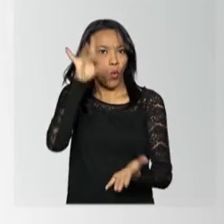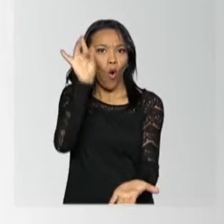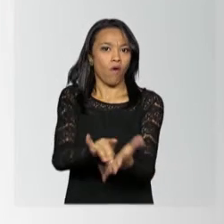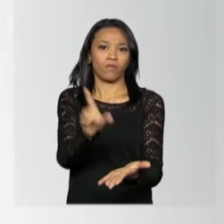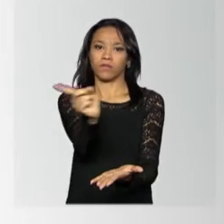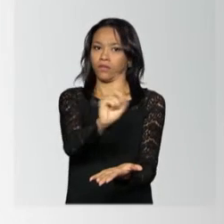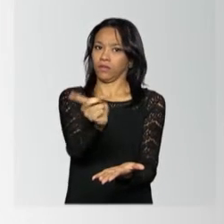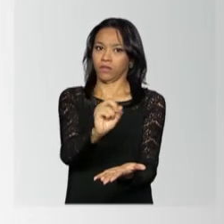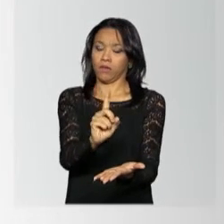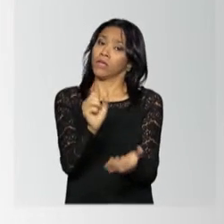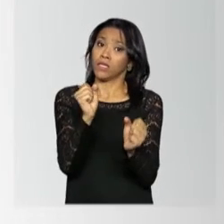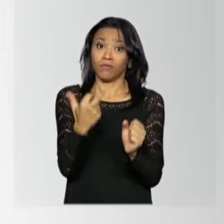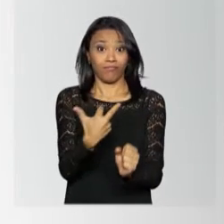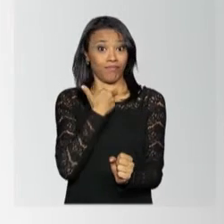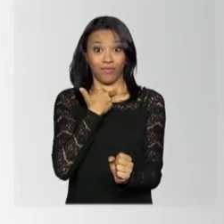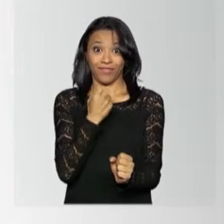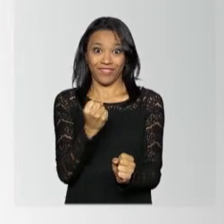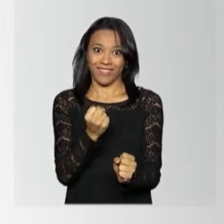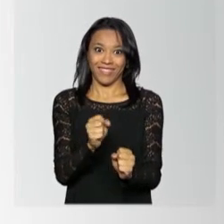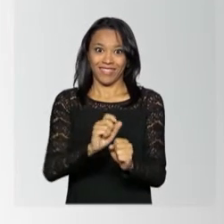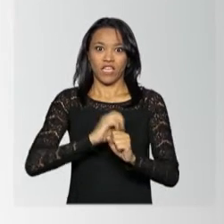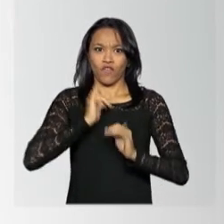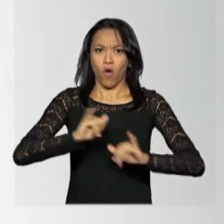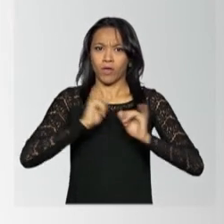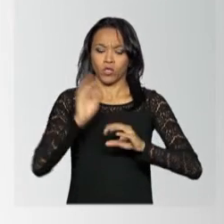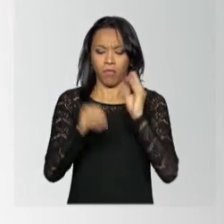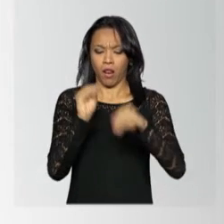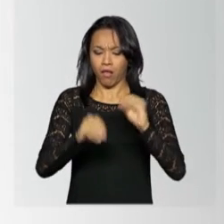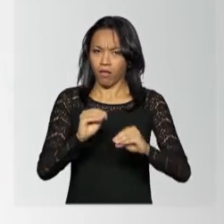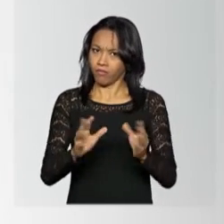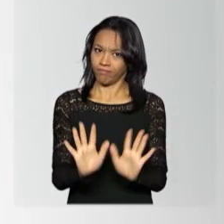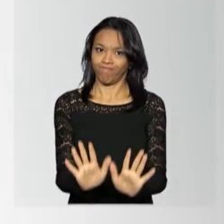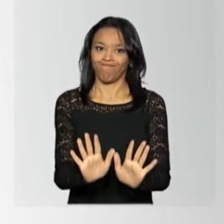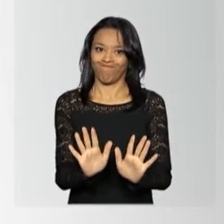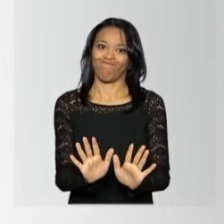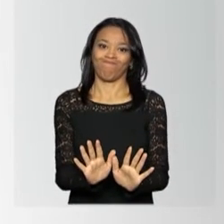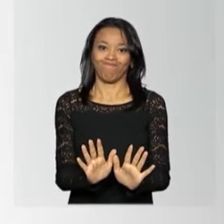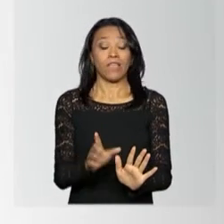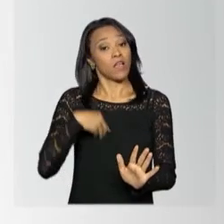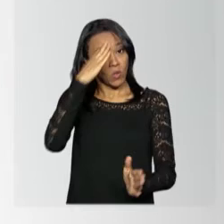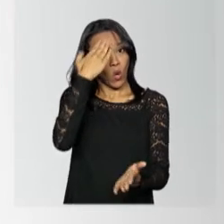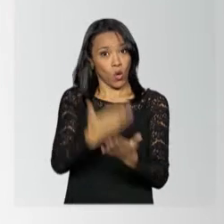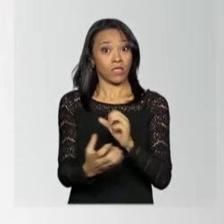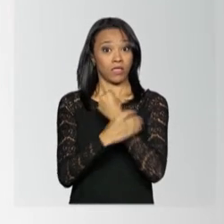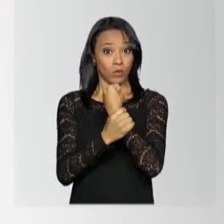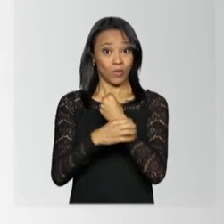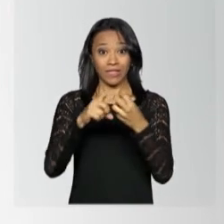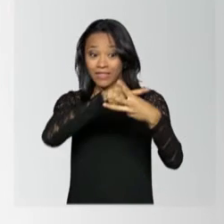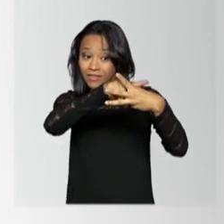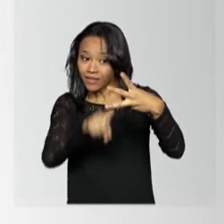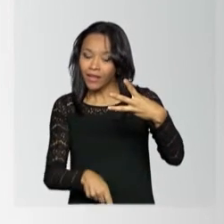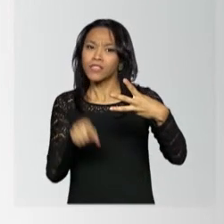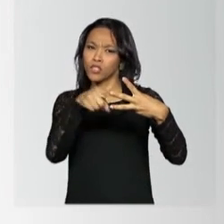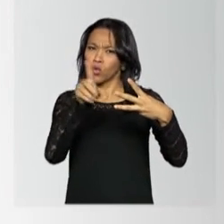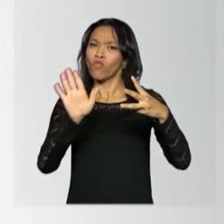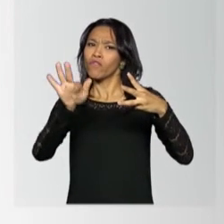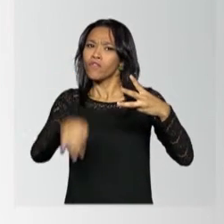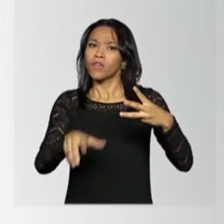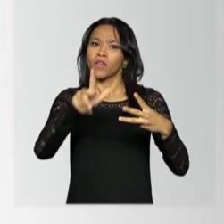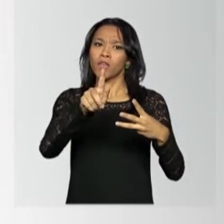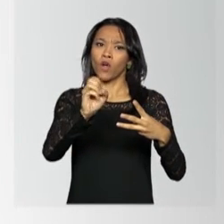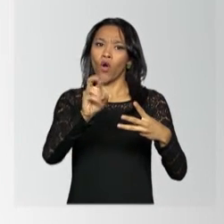da instituição e não são fonte confiável de informações. Os endereços confiáveis são três e todos terminam